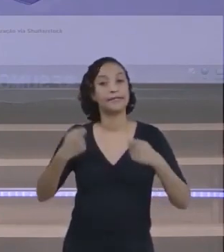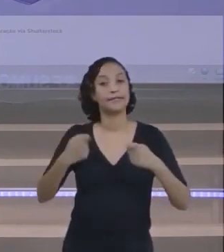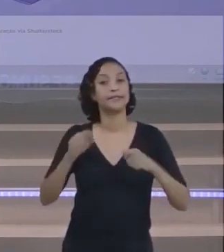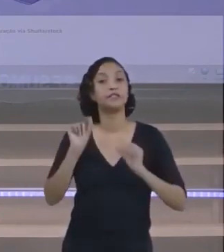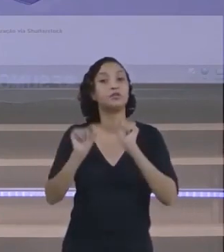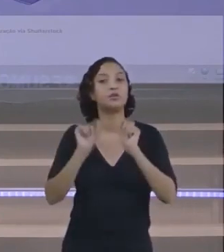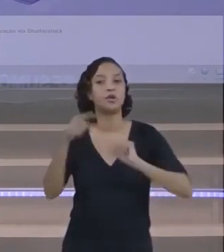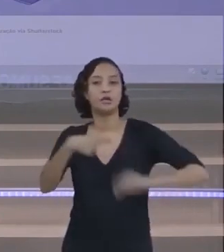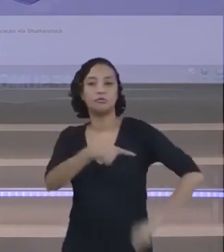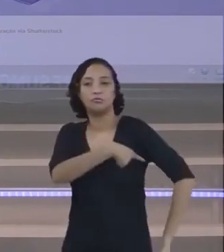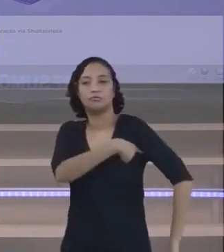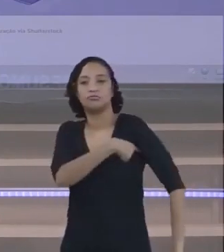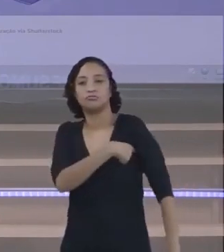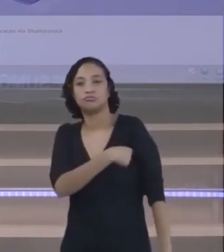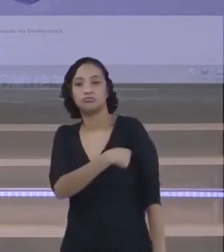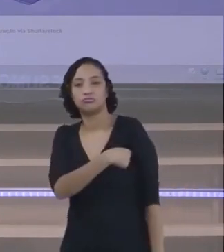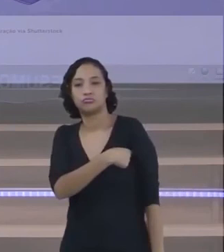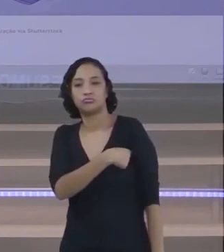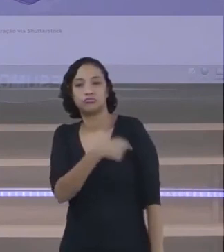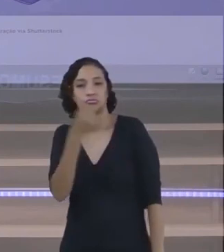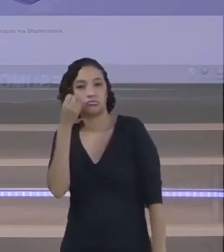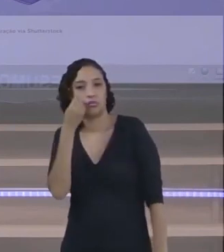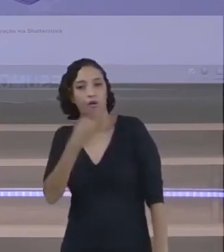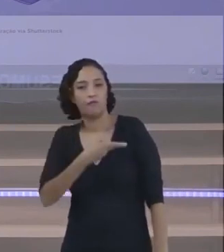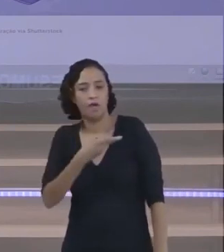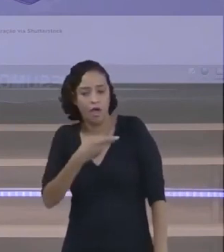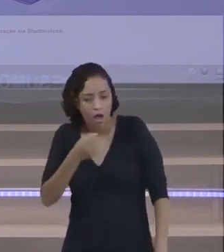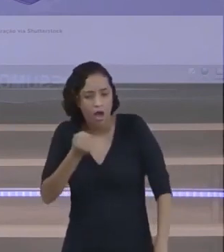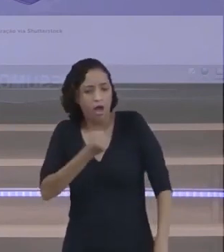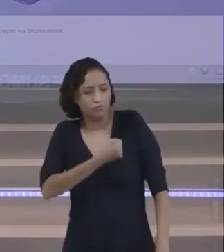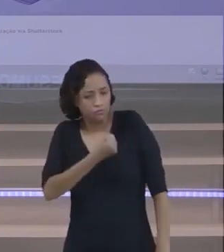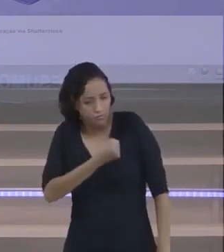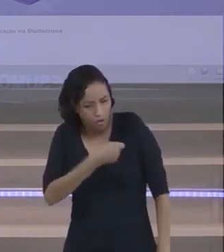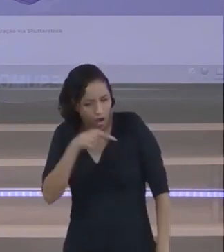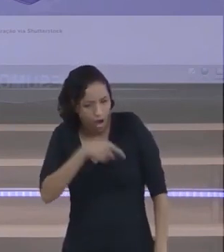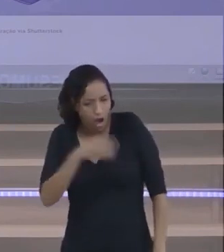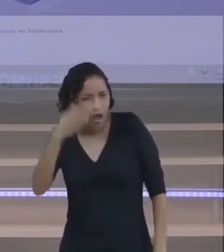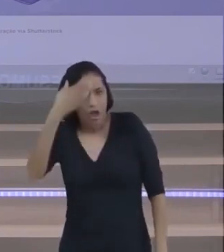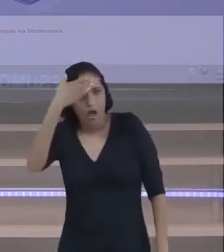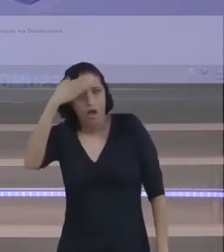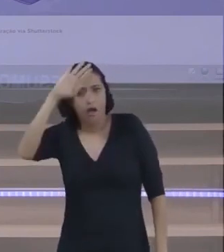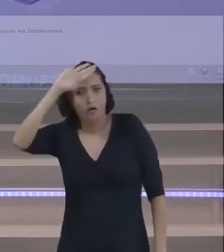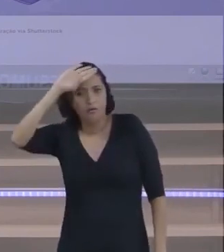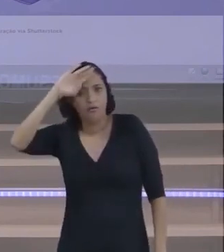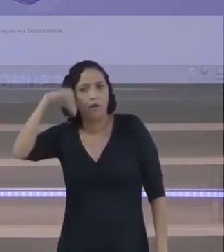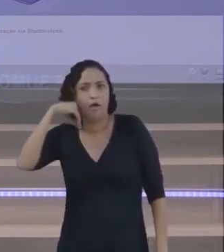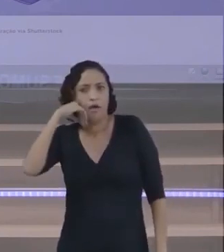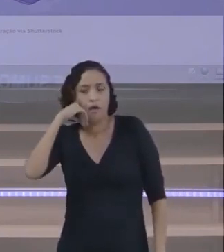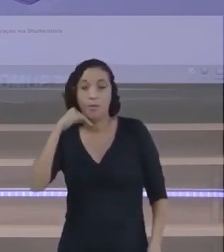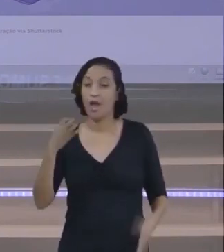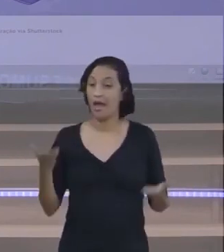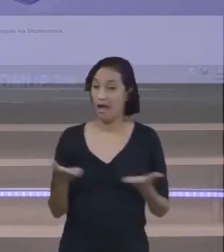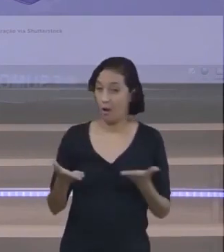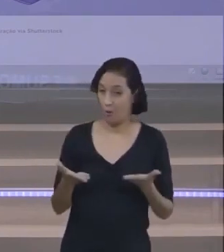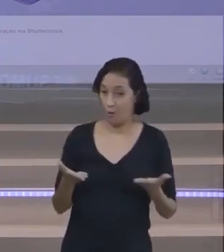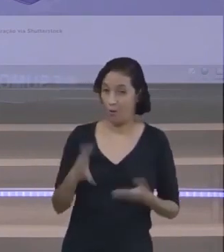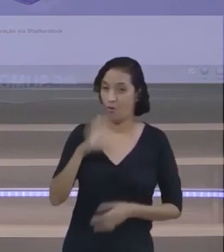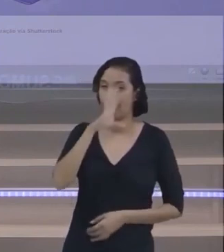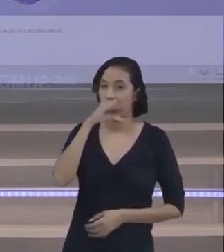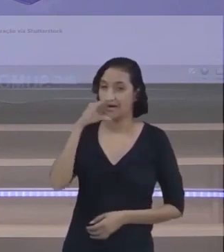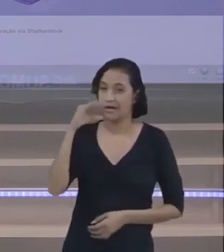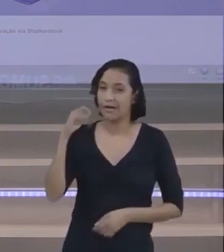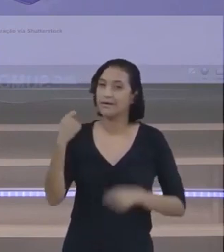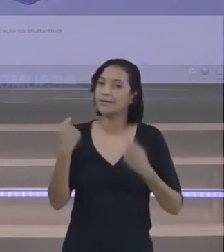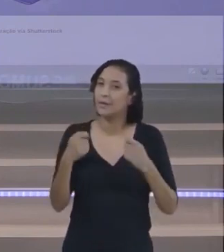Utilizam esse termômetro e agora, nesse momento que nós estamos vivendo, está sendo muito utilizado, principalmente para as crianças, para medir o